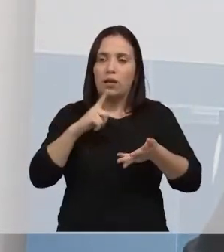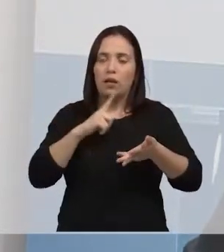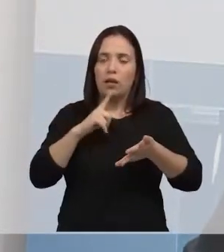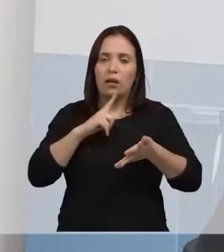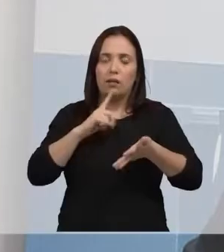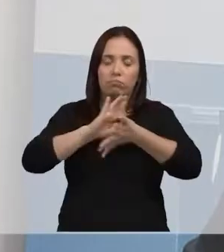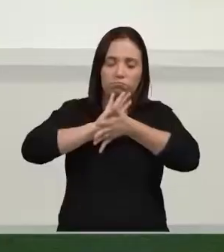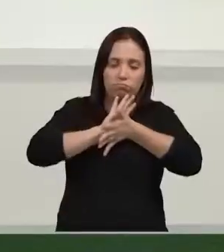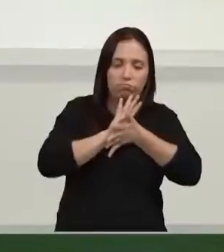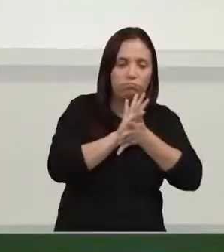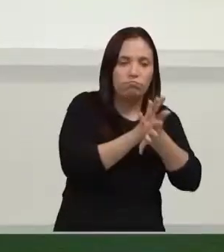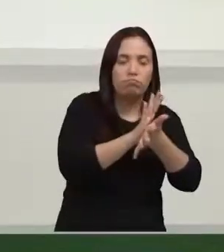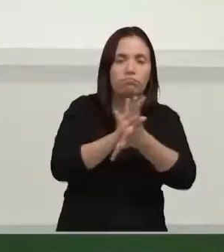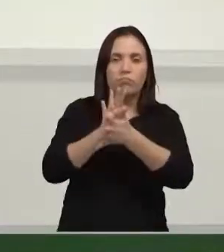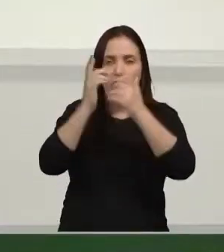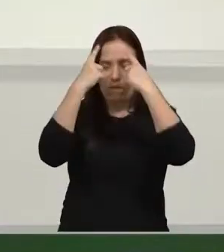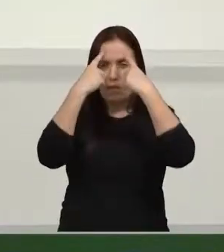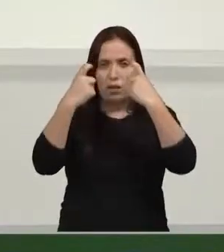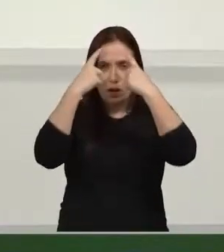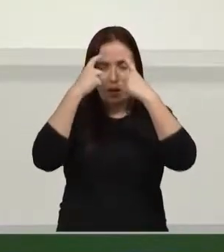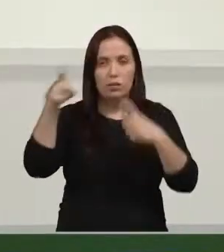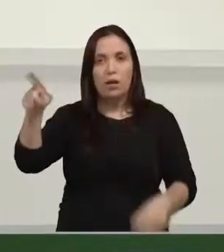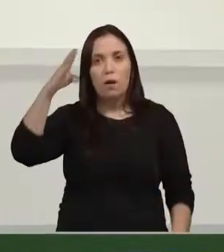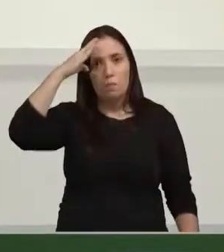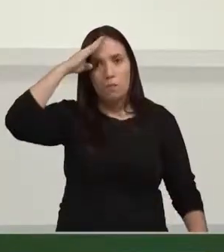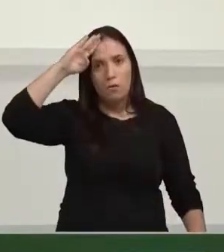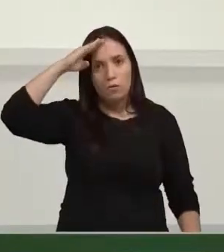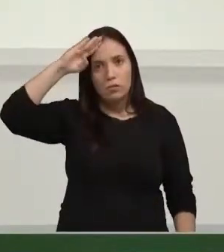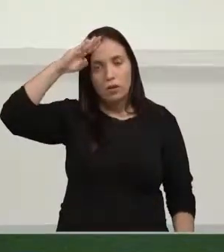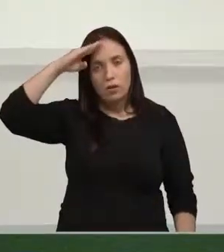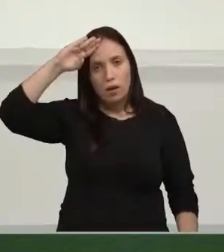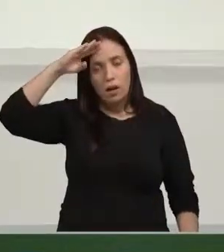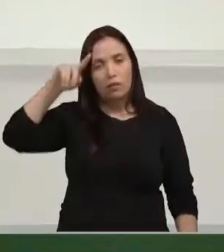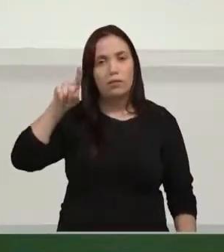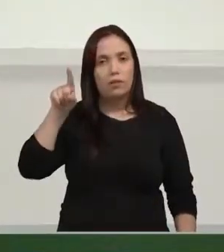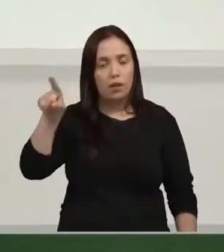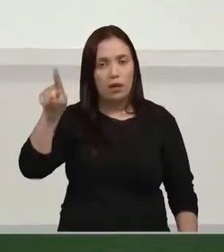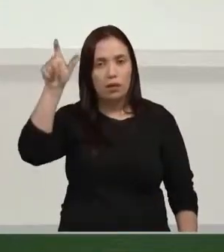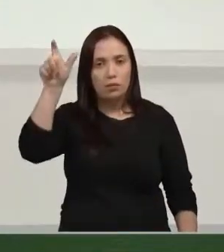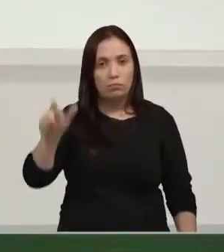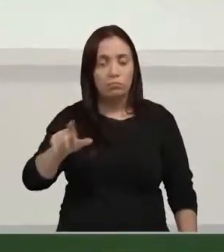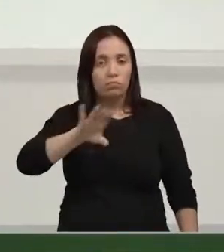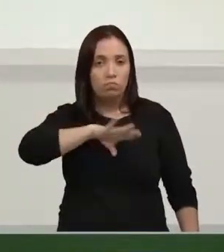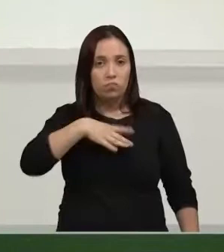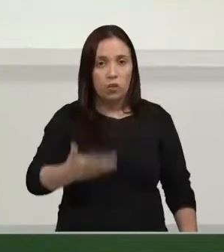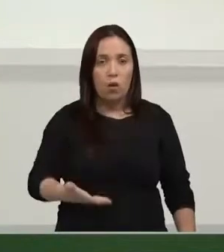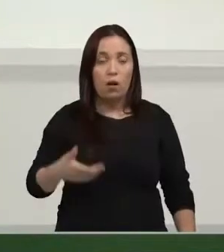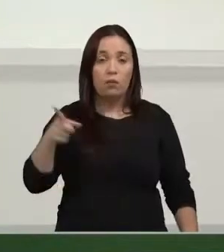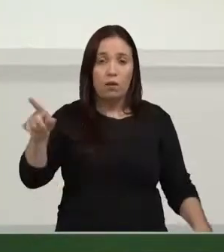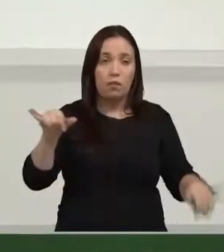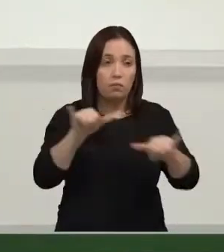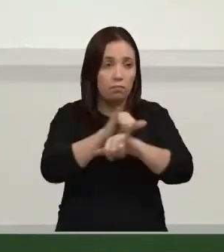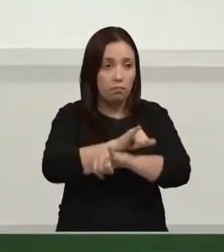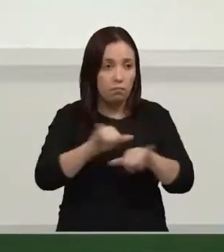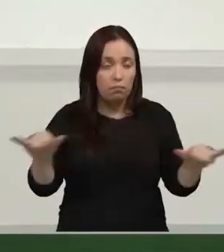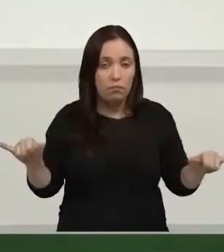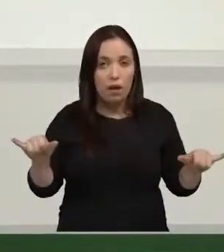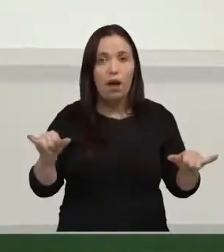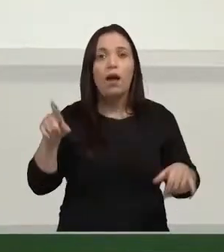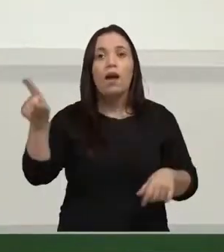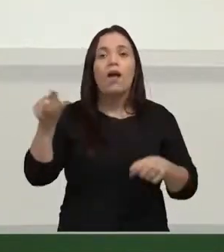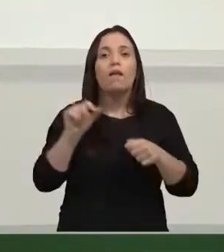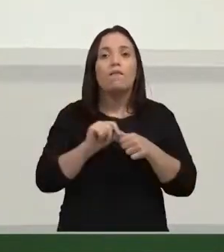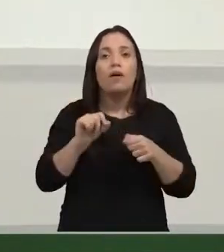última segunda-feira, agora dessa semana, eu assisti o seu programa na M-Cidade, de 9 às 10 horas. E